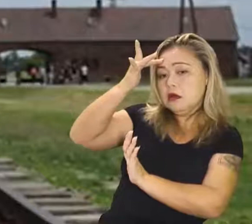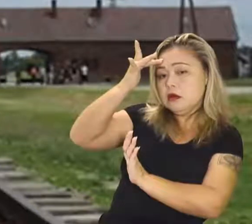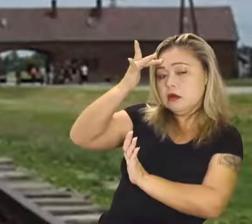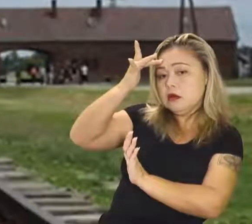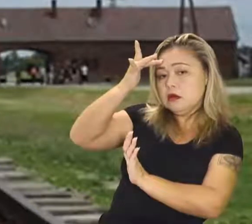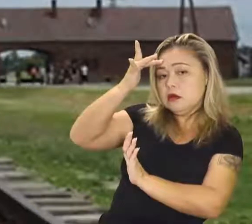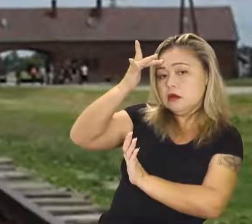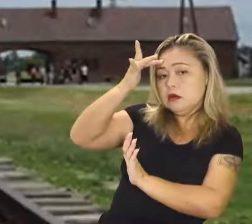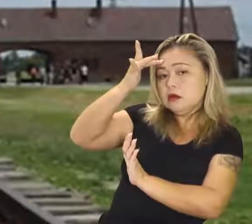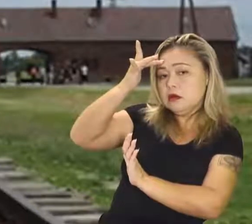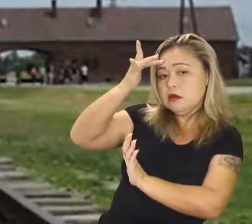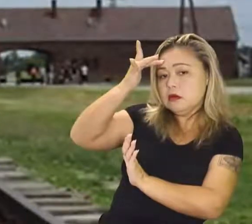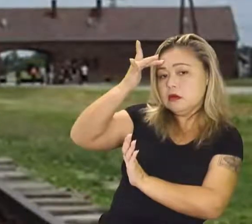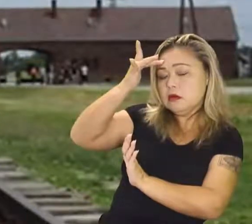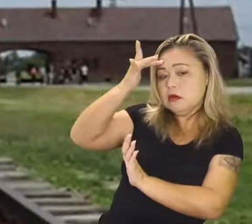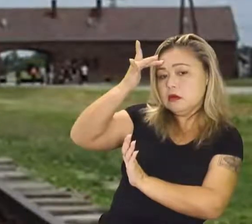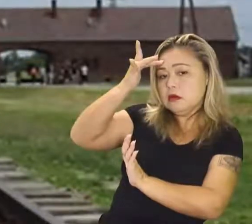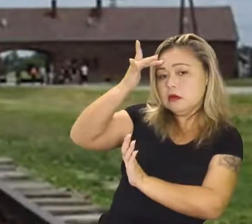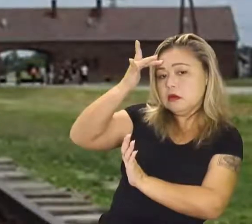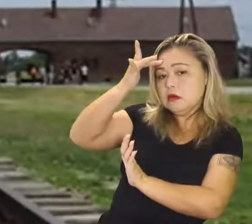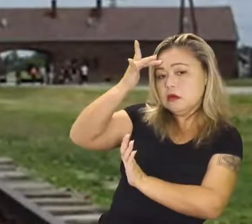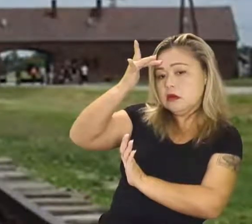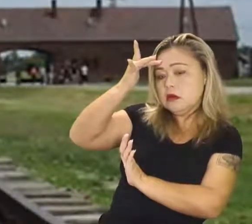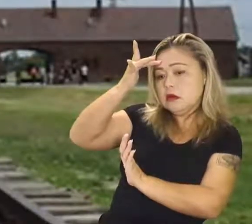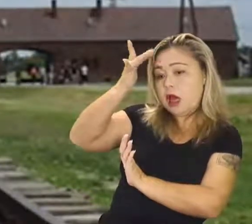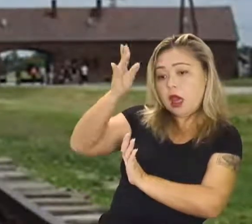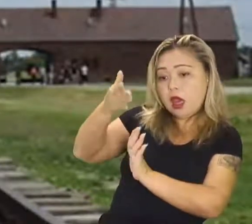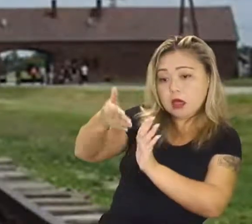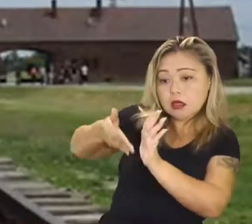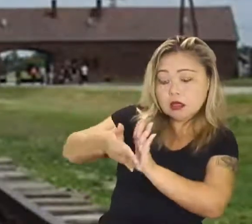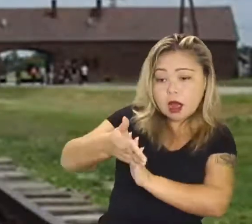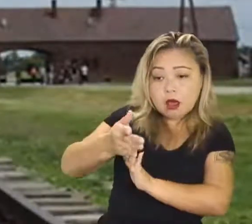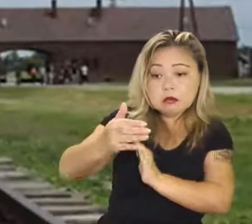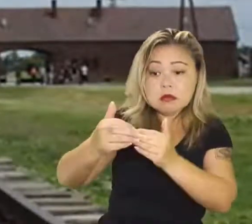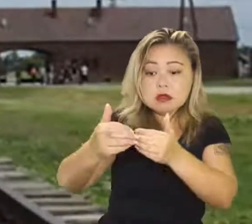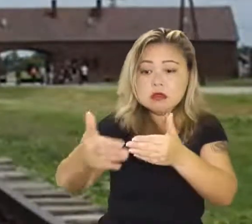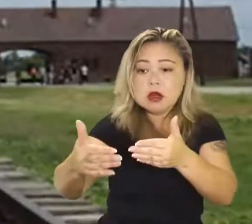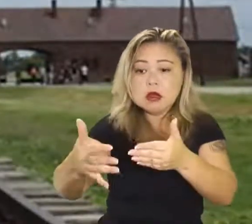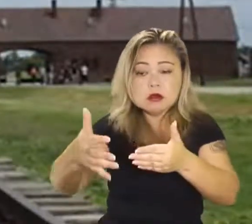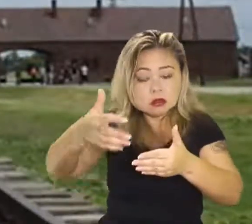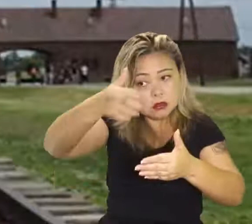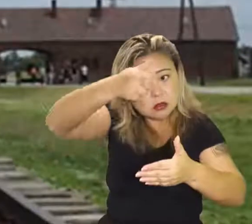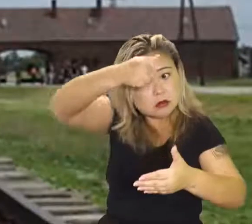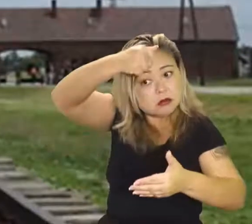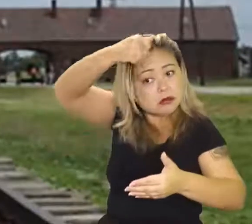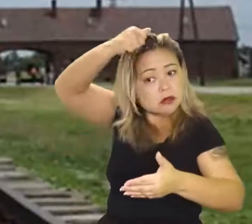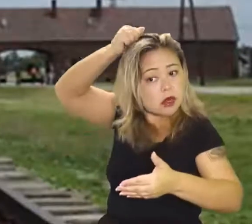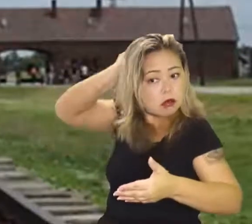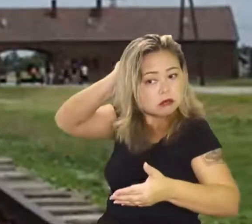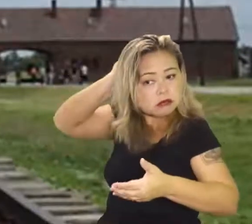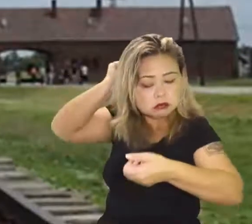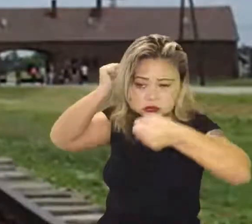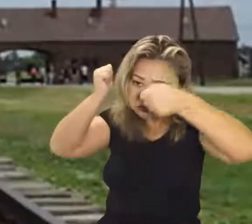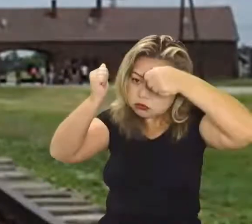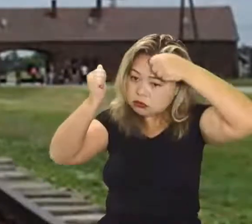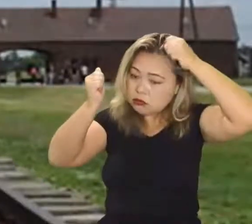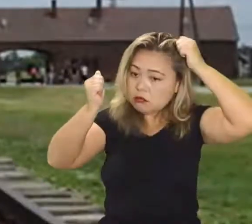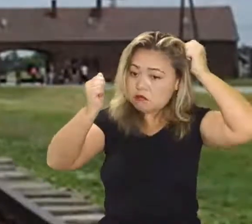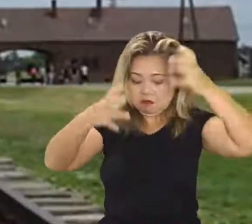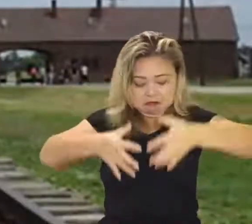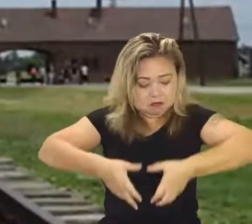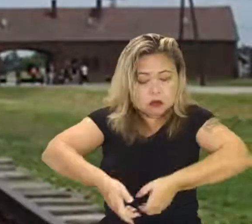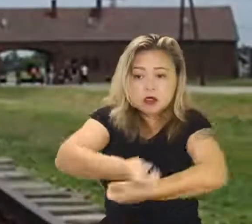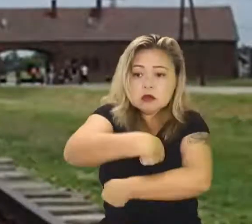que eram tiradas o seu cabelo, que eram tiradas a sua roupa, que era tirada a